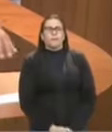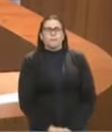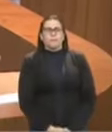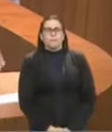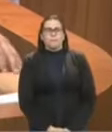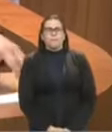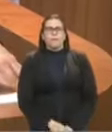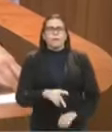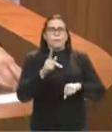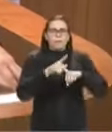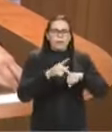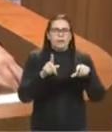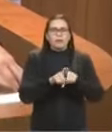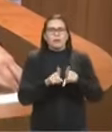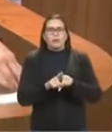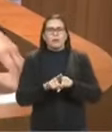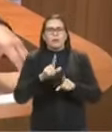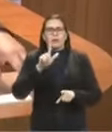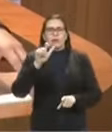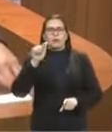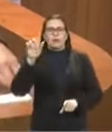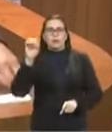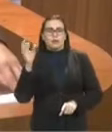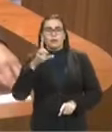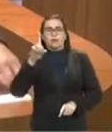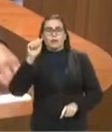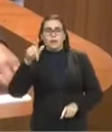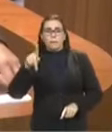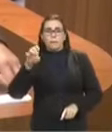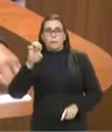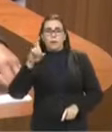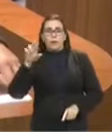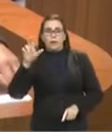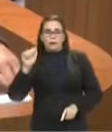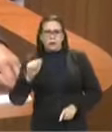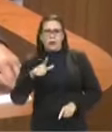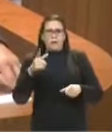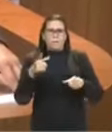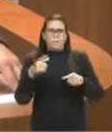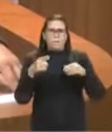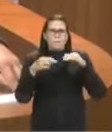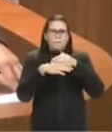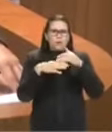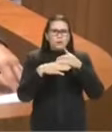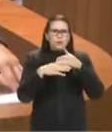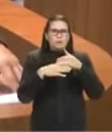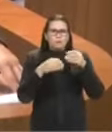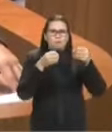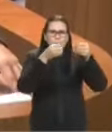cidades ali próximas, né, possam atender com alimento essas pessoas, que é importante, né? Imagina as